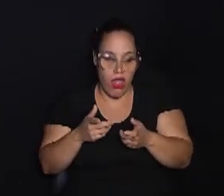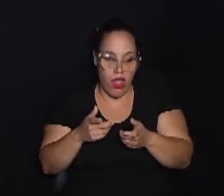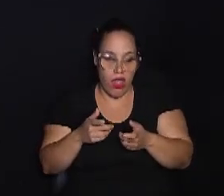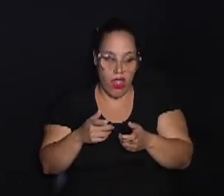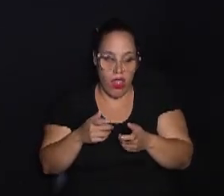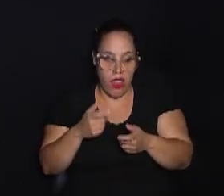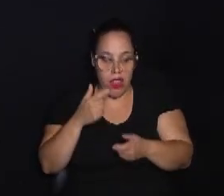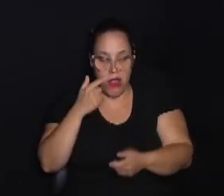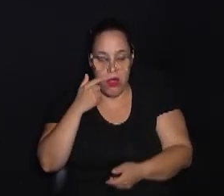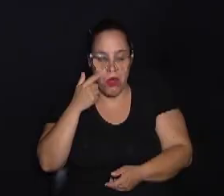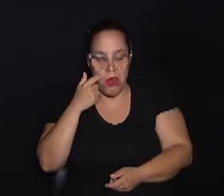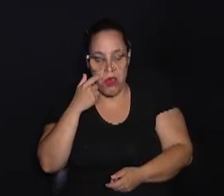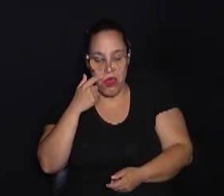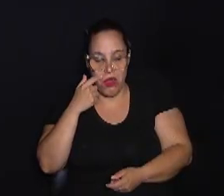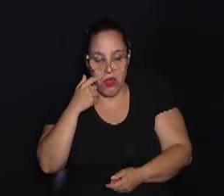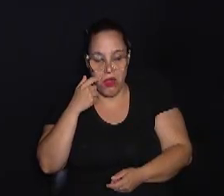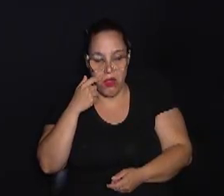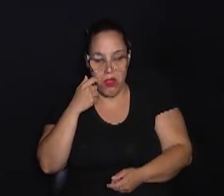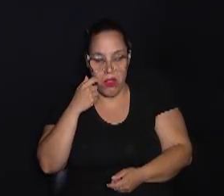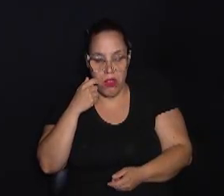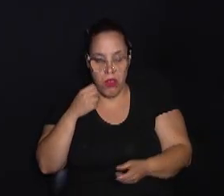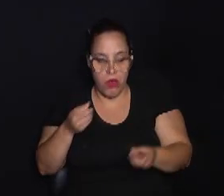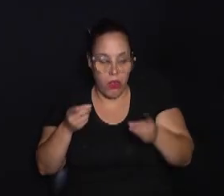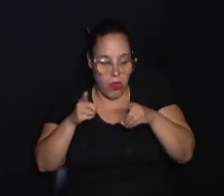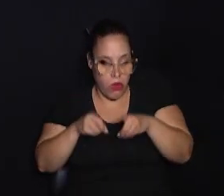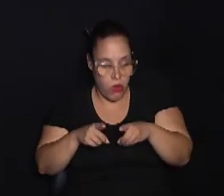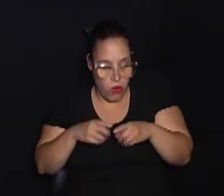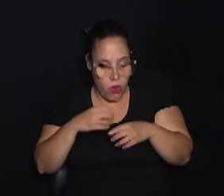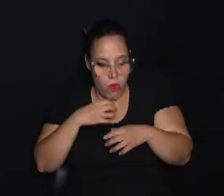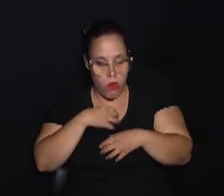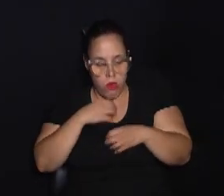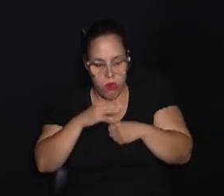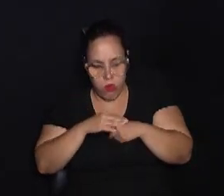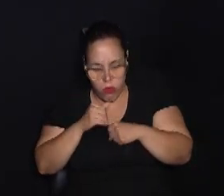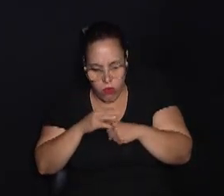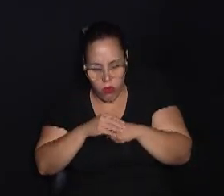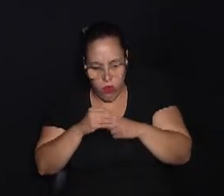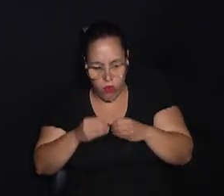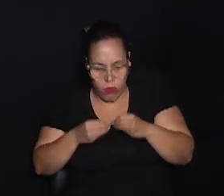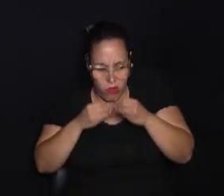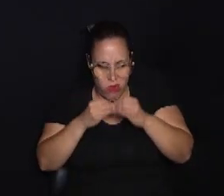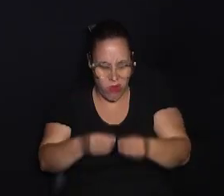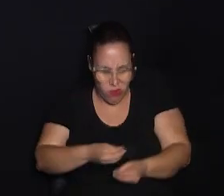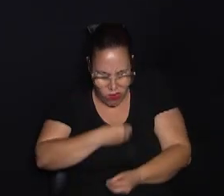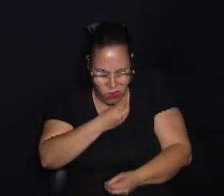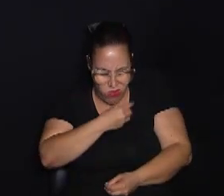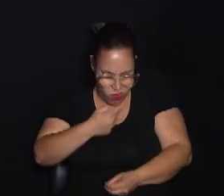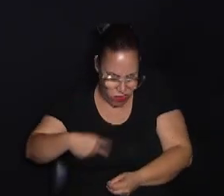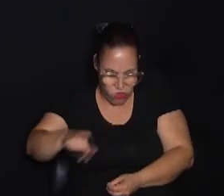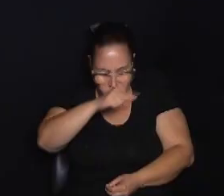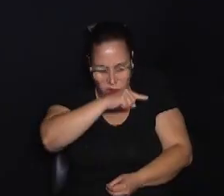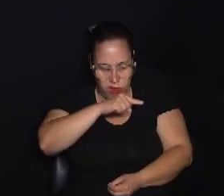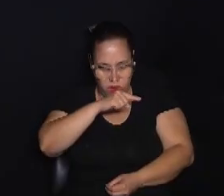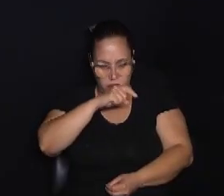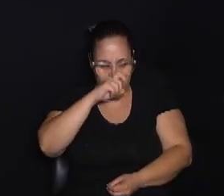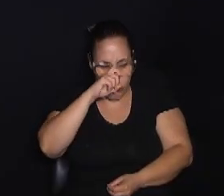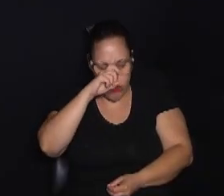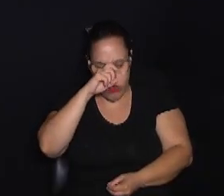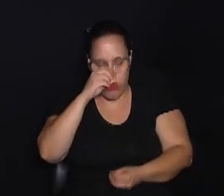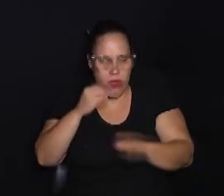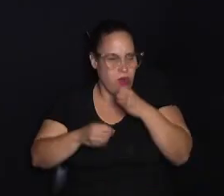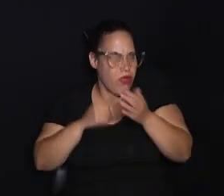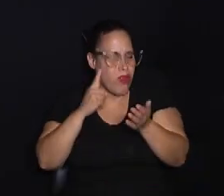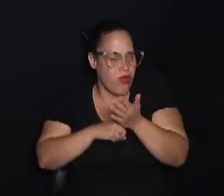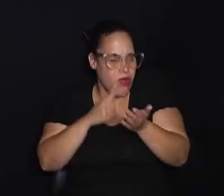esse olhar, né, digno, elas têm esse olhar afetuoso. E elas dão a vida delas. Então, por isso que a gente fez esse combinado